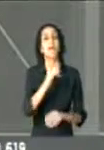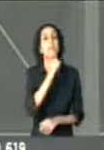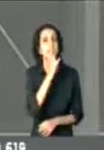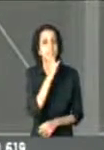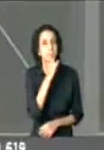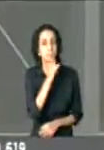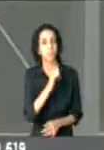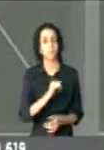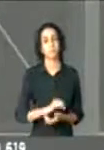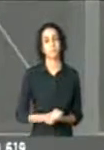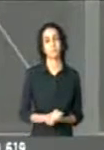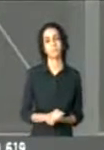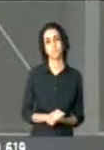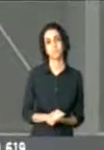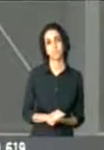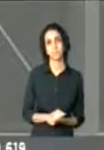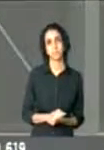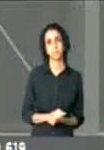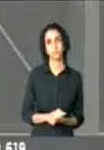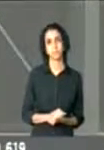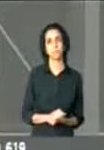assim.